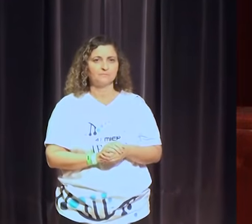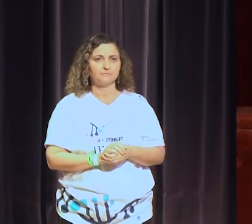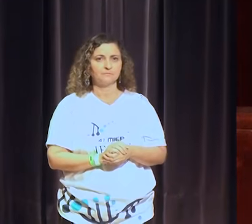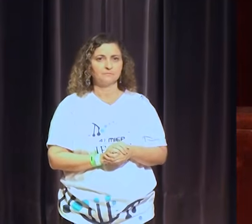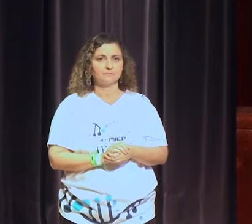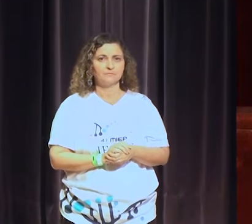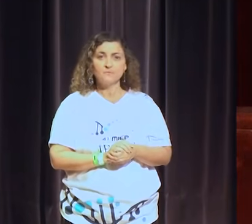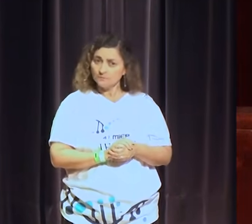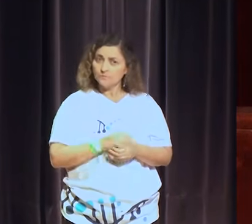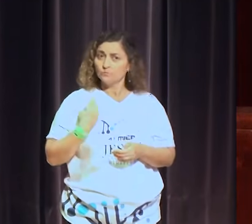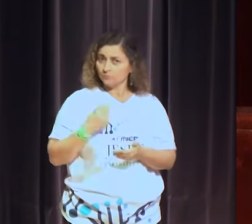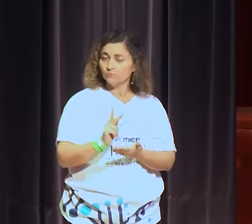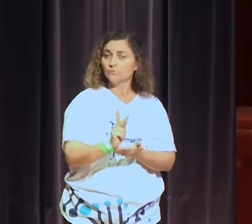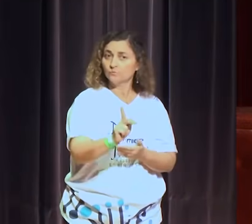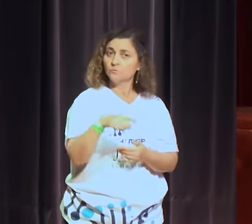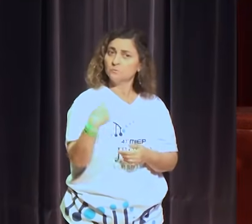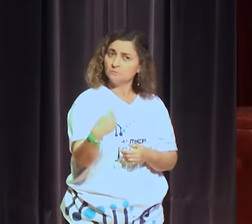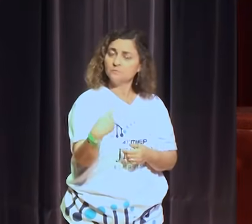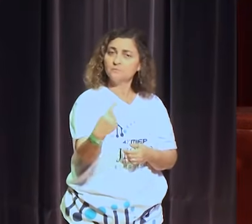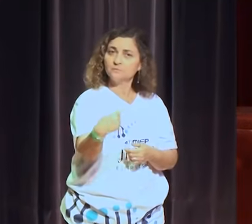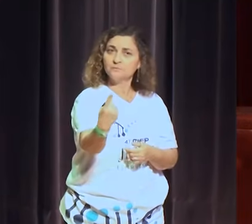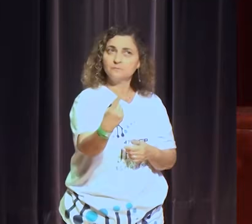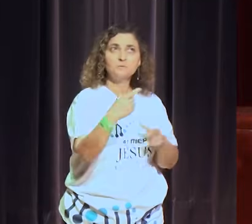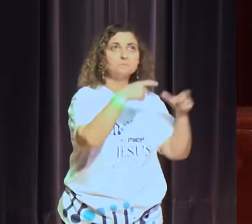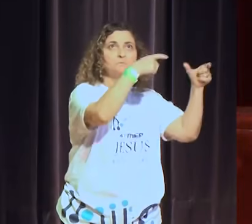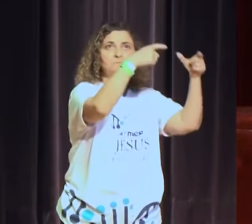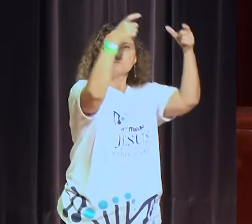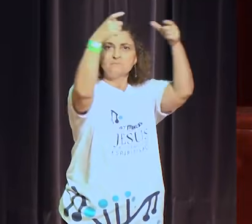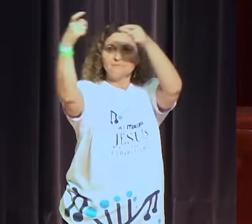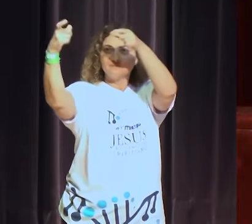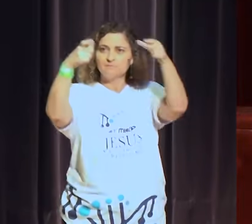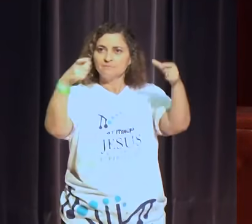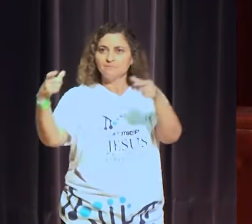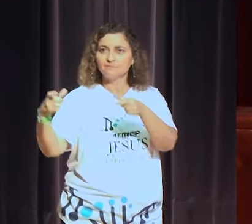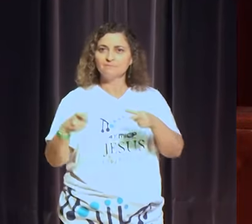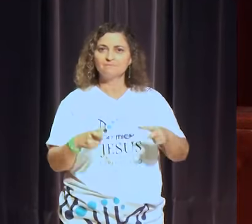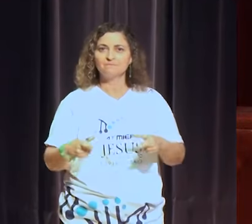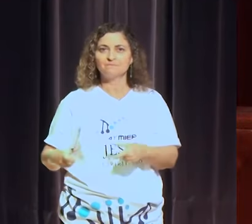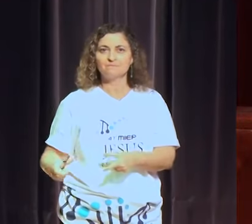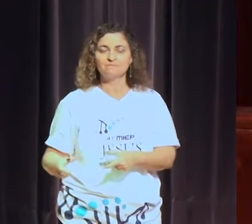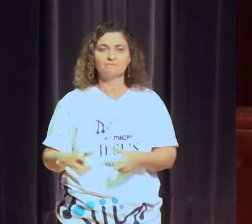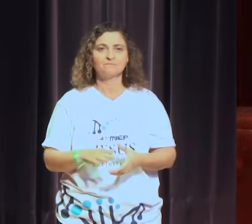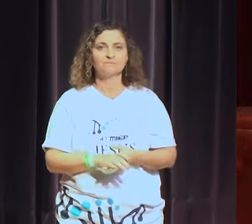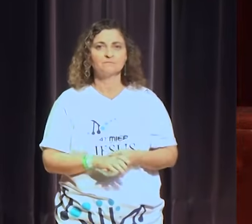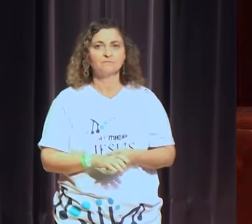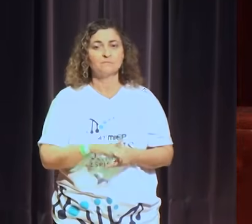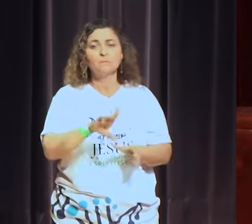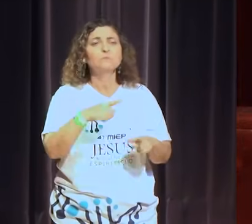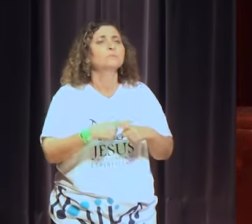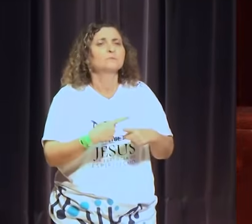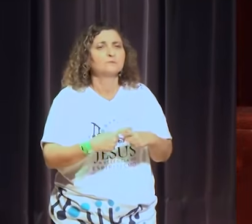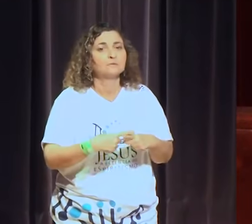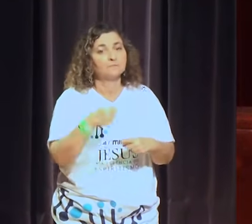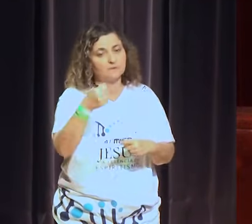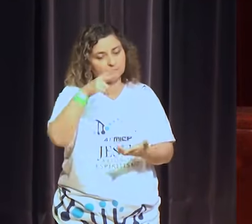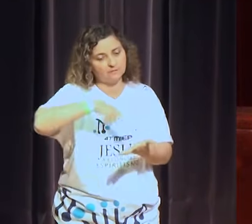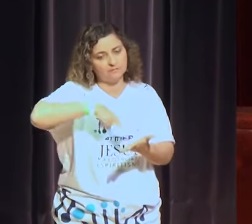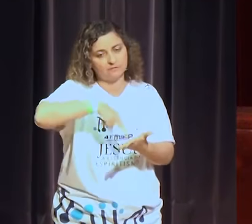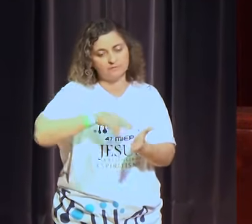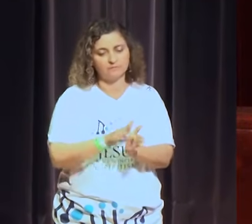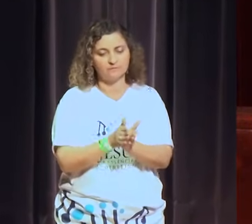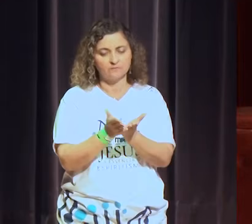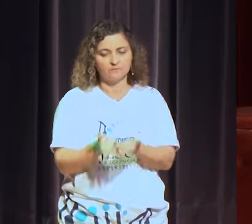E vamos passar por eles. Por quê? Aí nós temos que voltar lá no Livro dos Espíritos. Existe